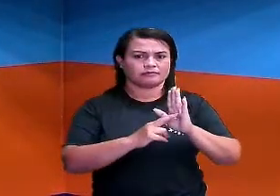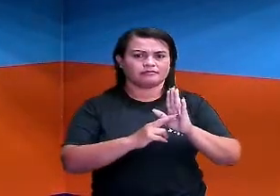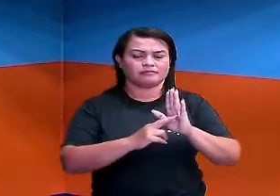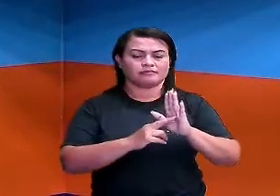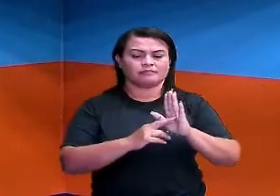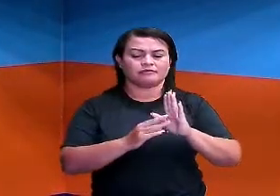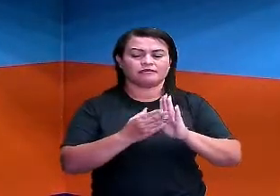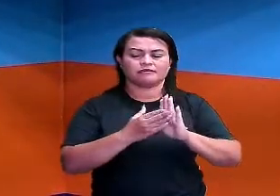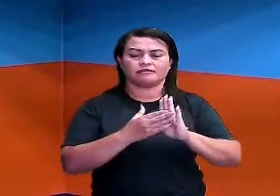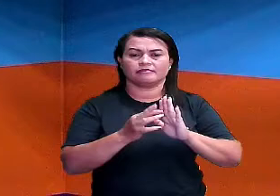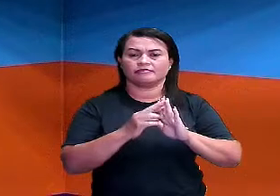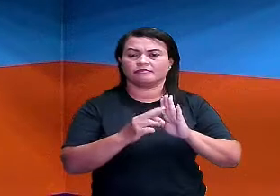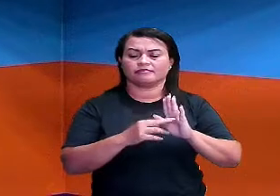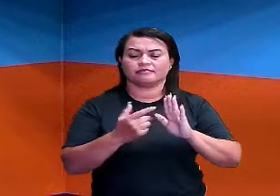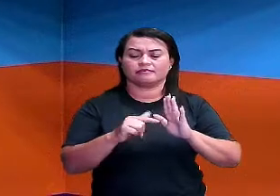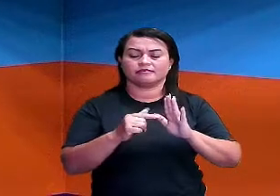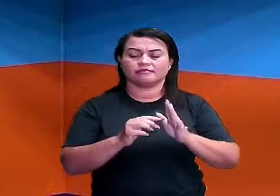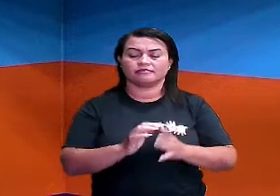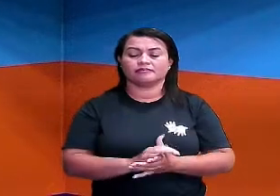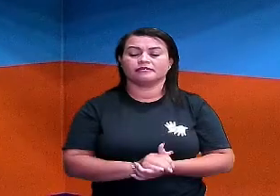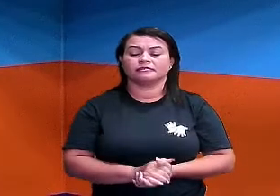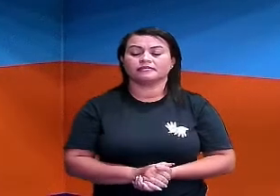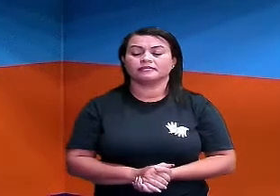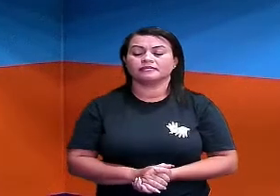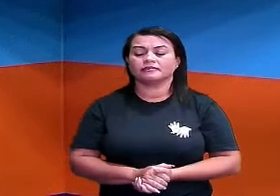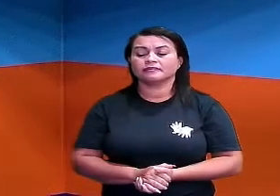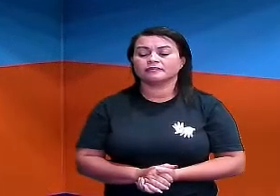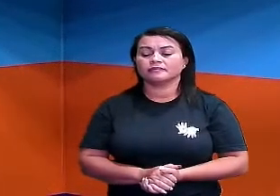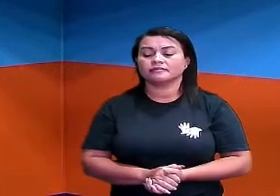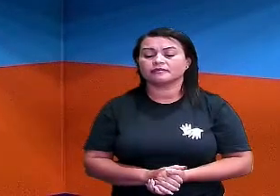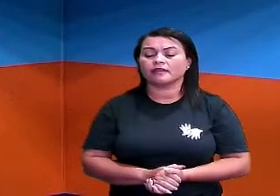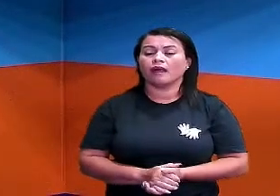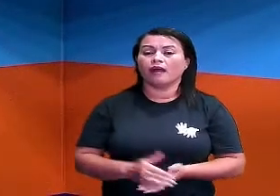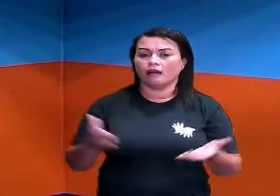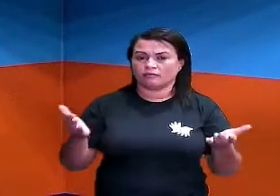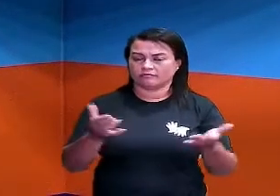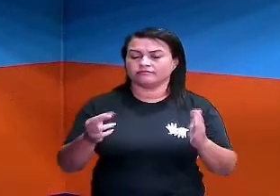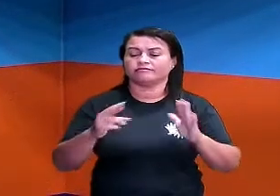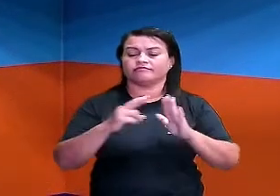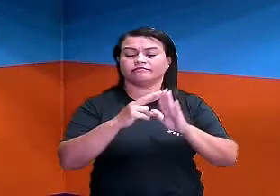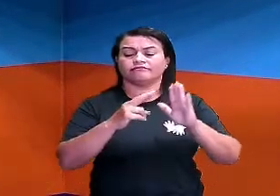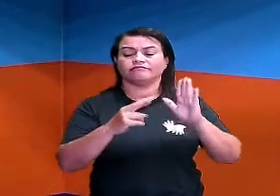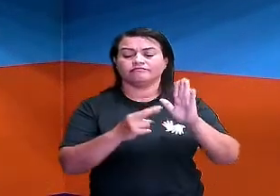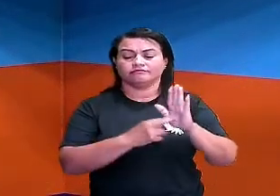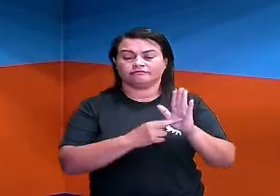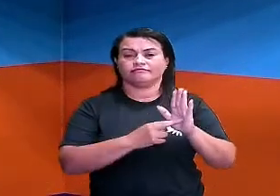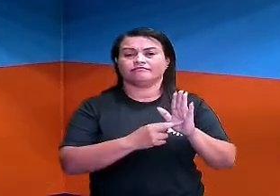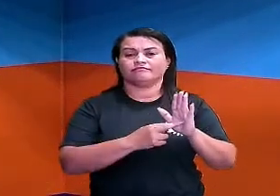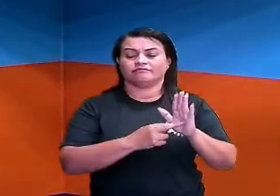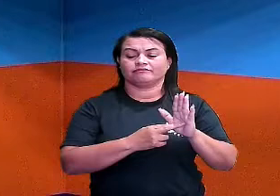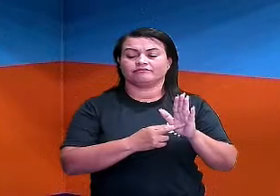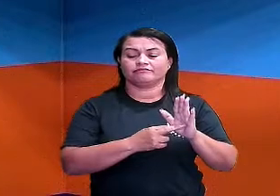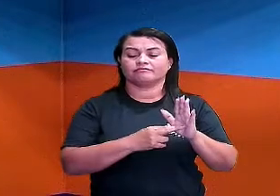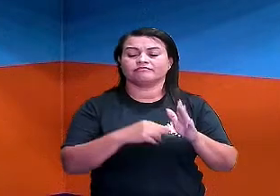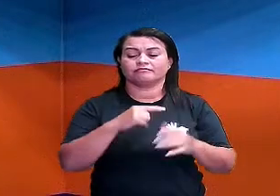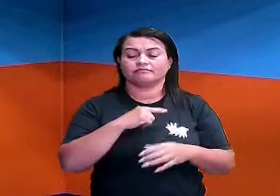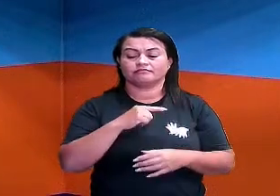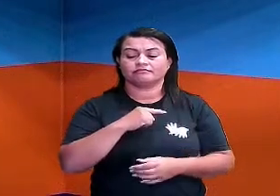padronizadas. Agora nós temos também as padronizadas. E aí eu